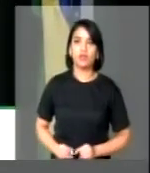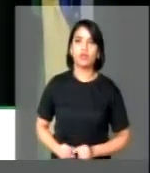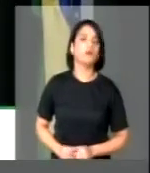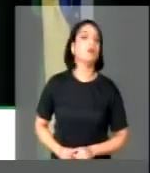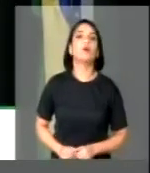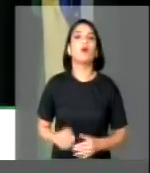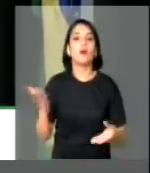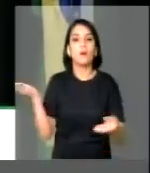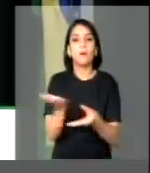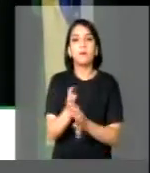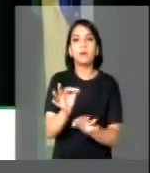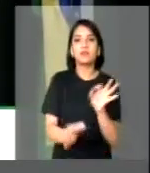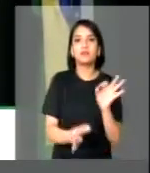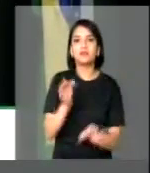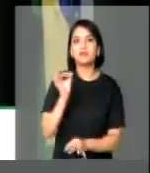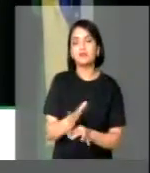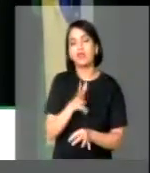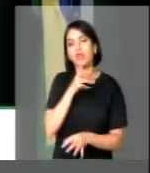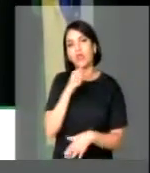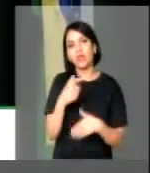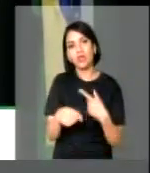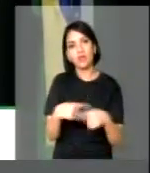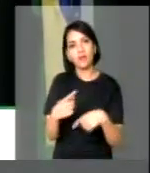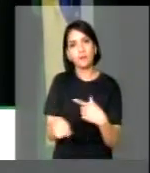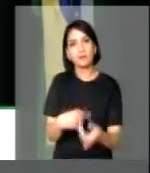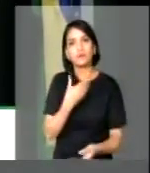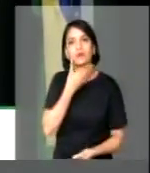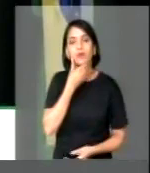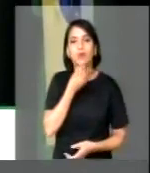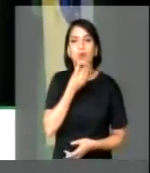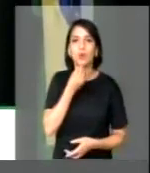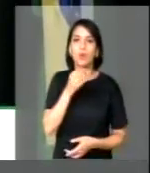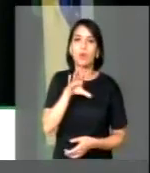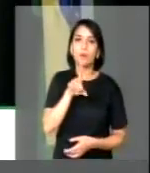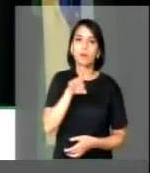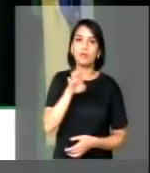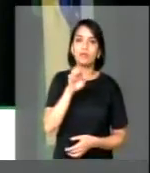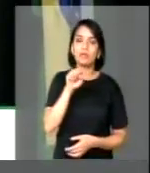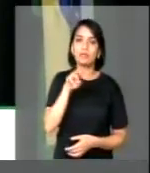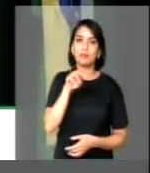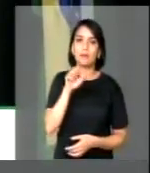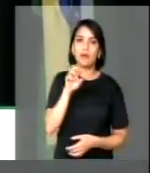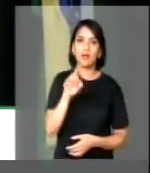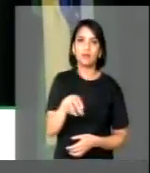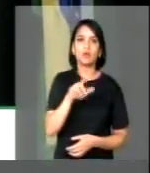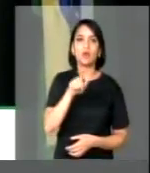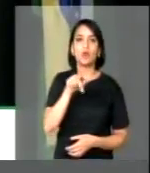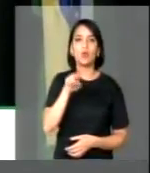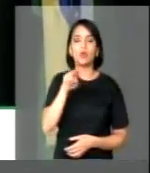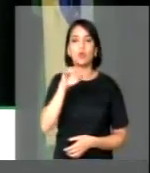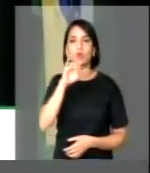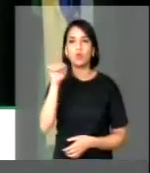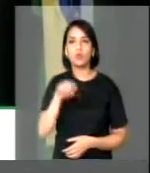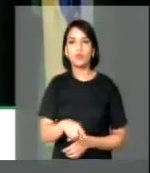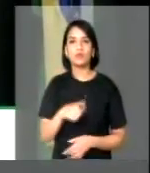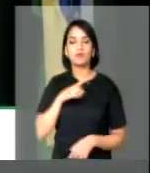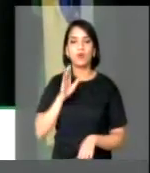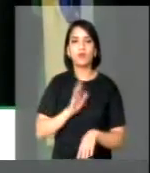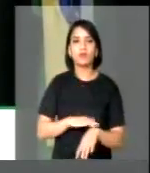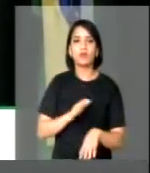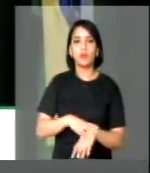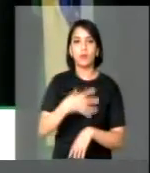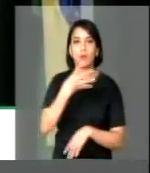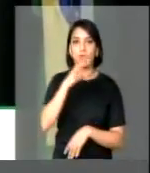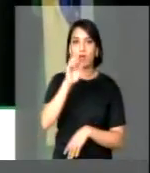arrastando. E o desembargador Luiz Brandão deu um prazo de 48 horas para uma nova